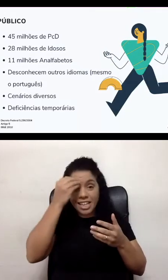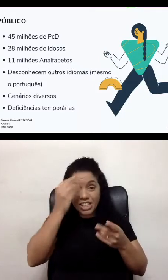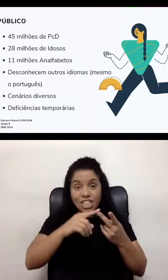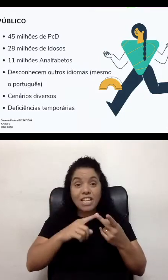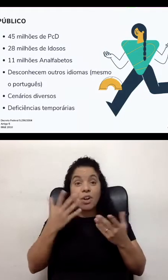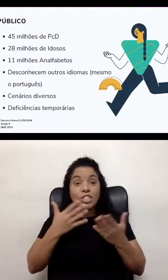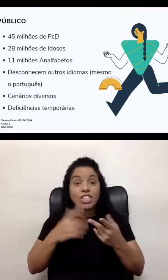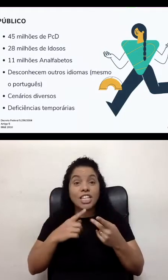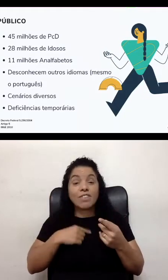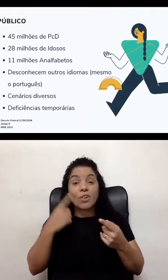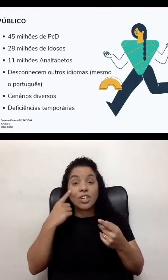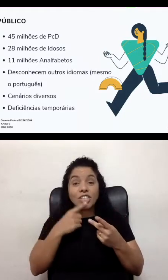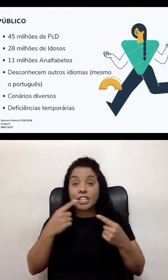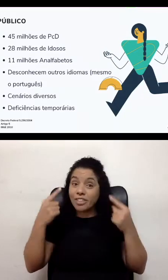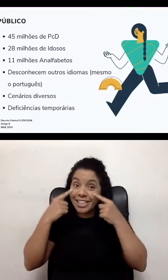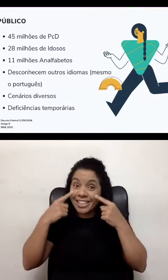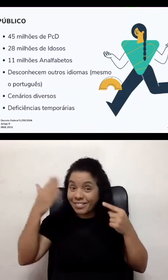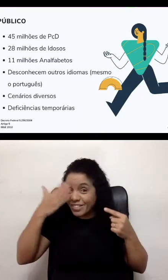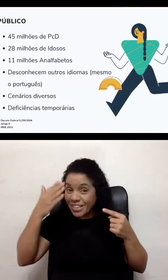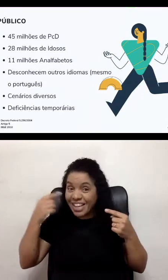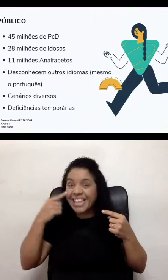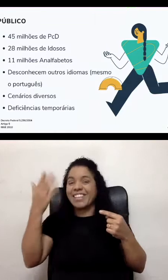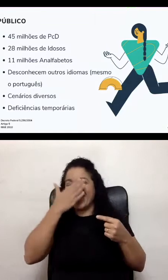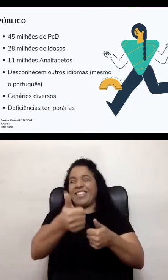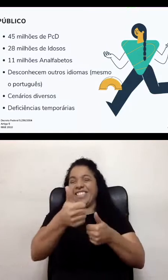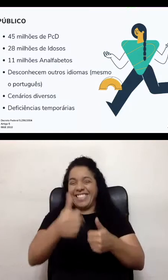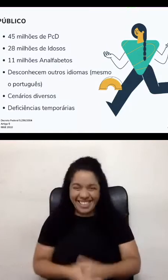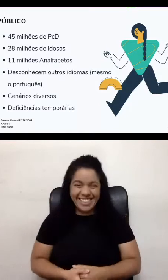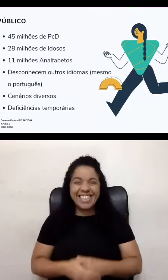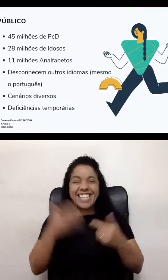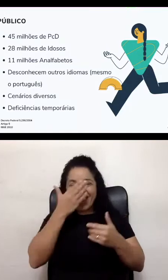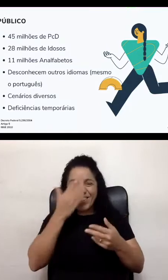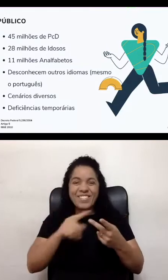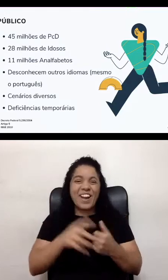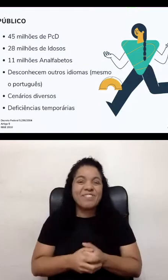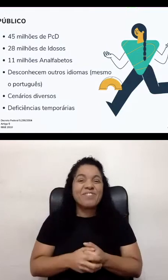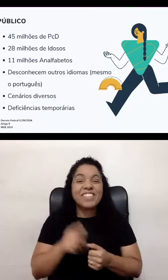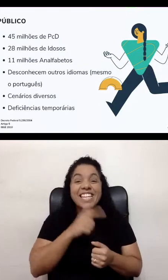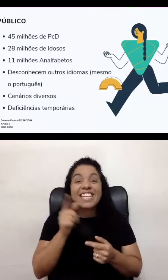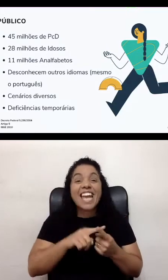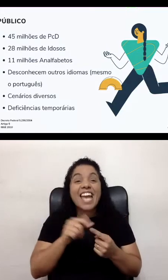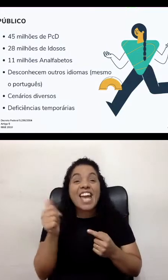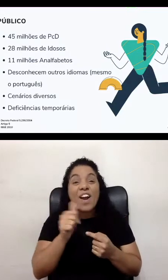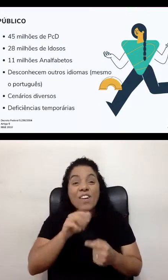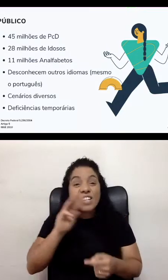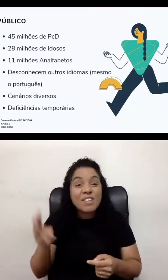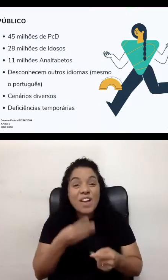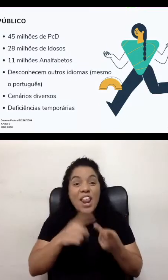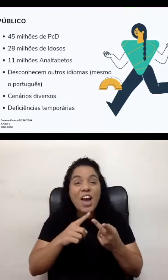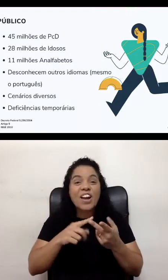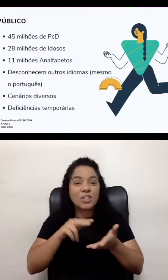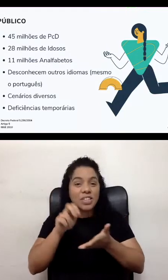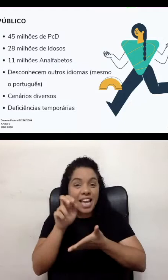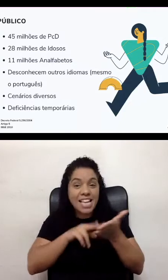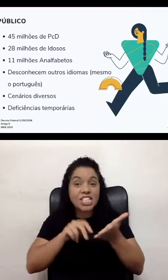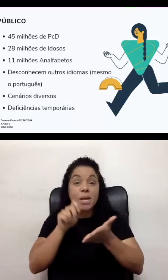auditiva, motora, cognitiva e visão, visual. 11 milhões de analfabetos, gente. Pessoas